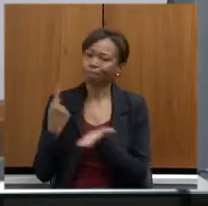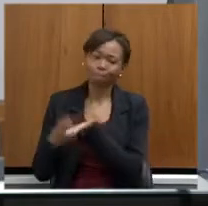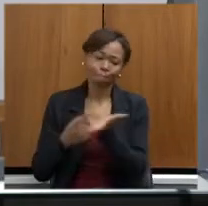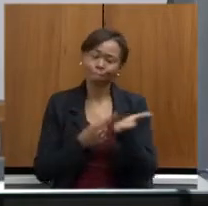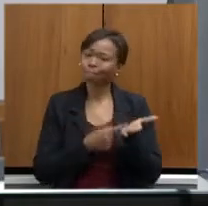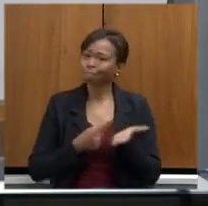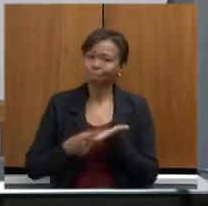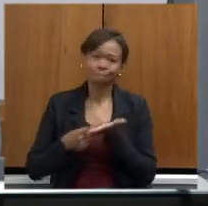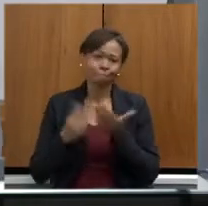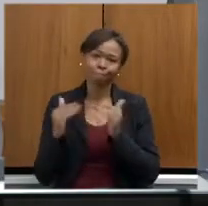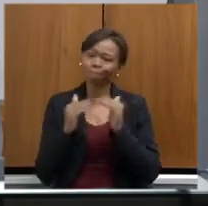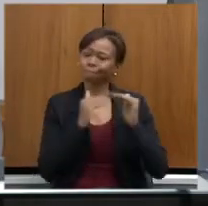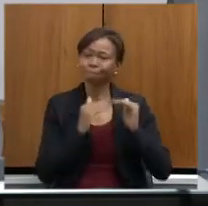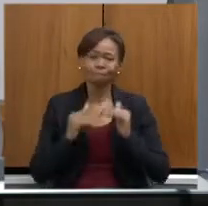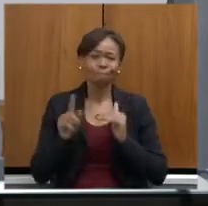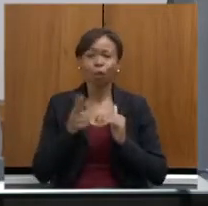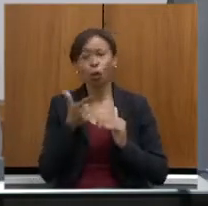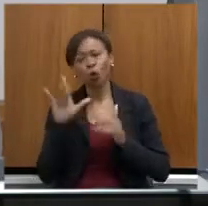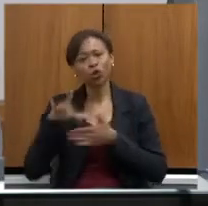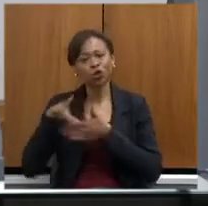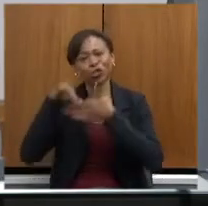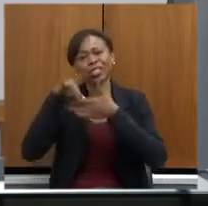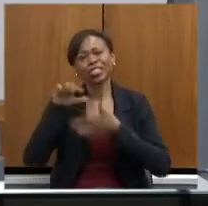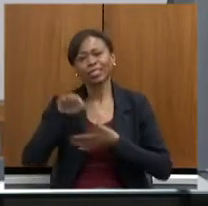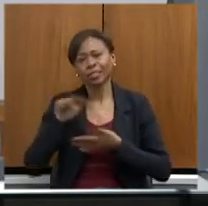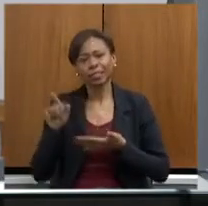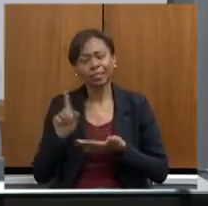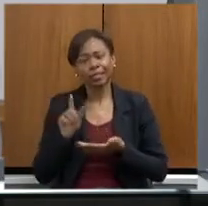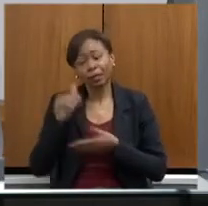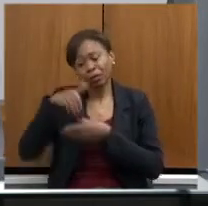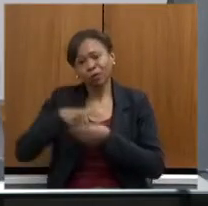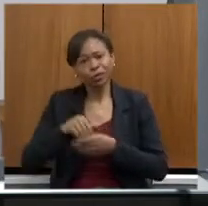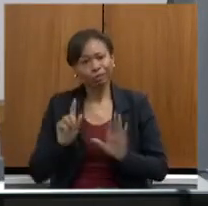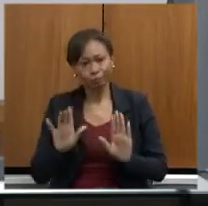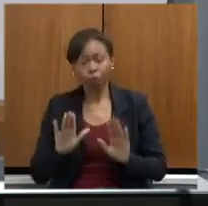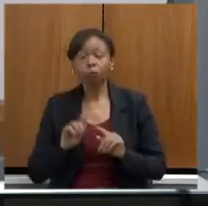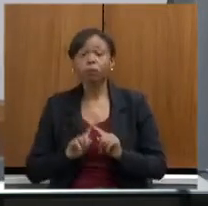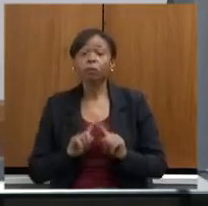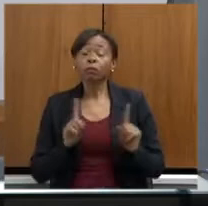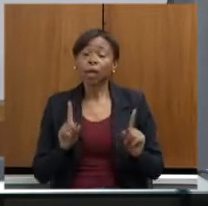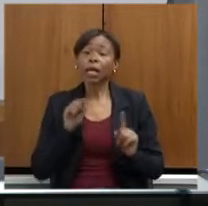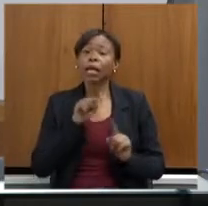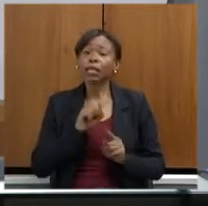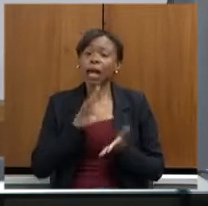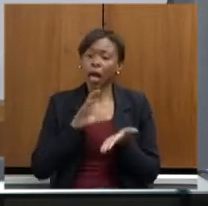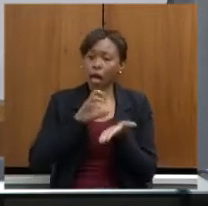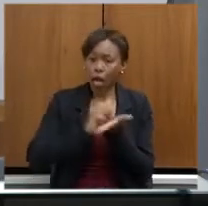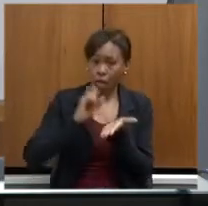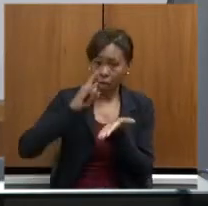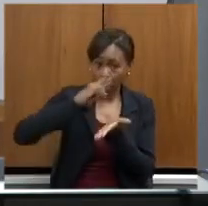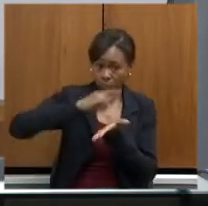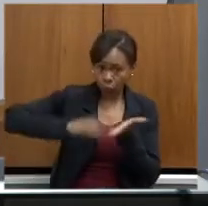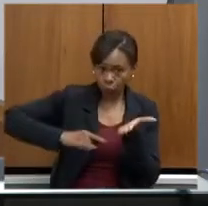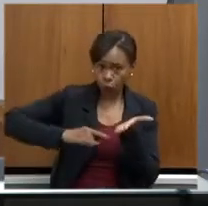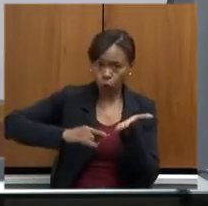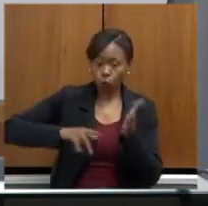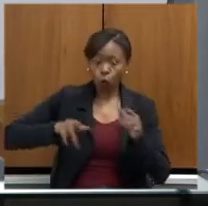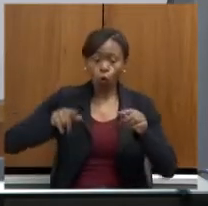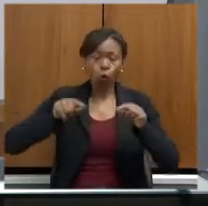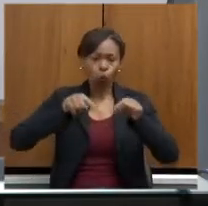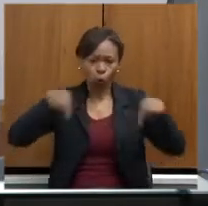aí com os demais líderes para que esse projeto foi votado regras ação fundiária secretária